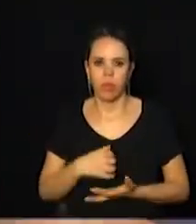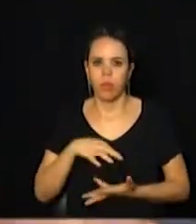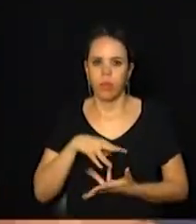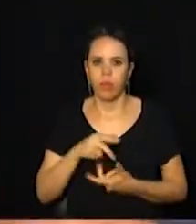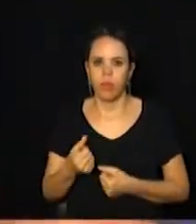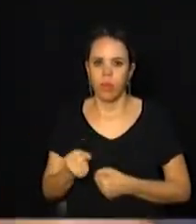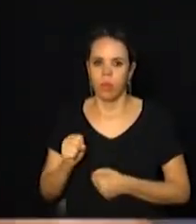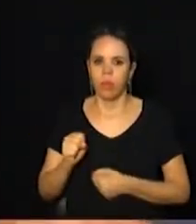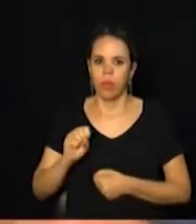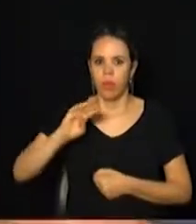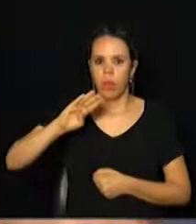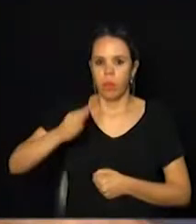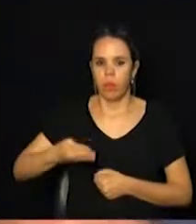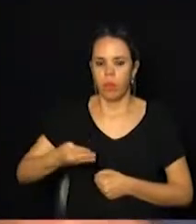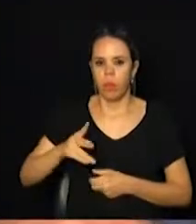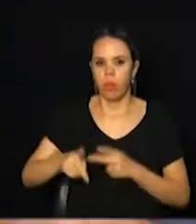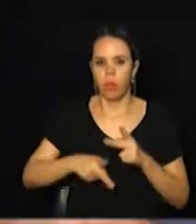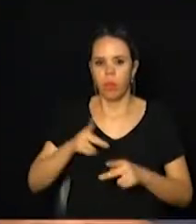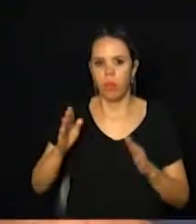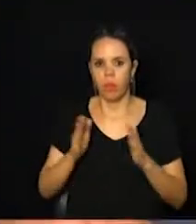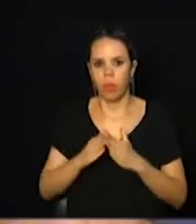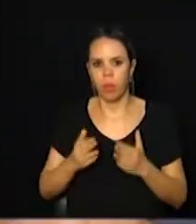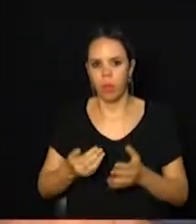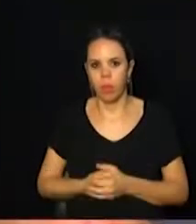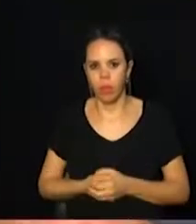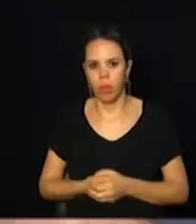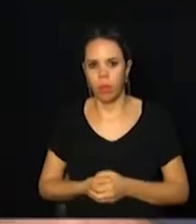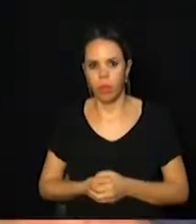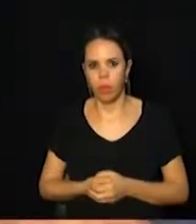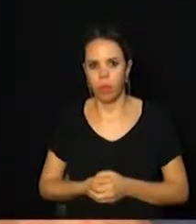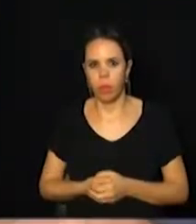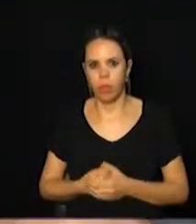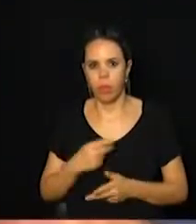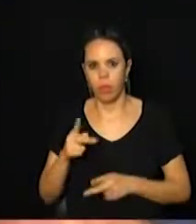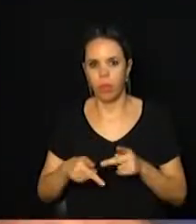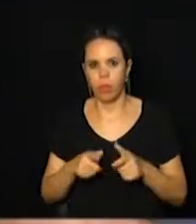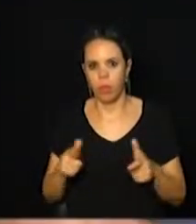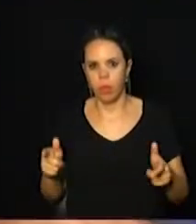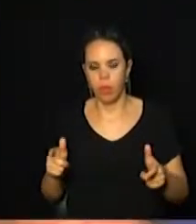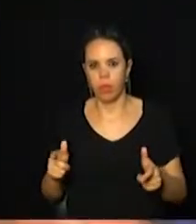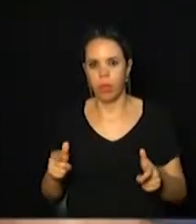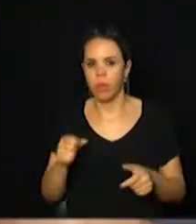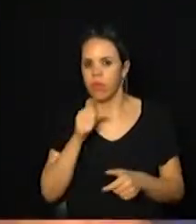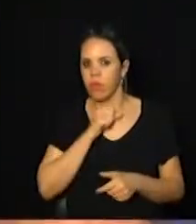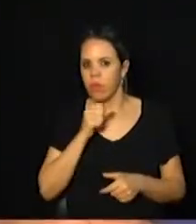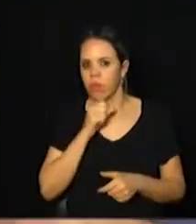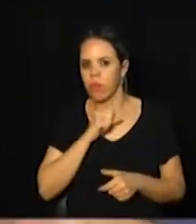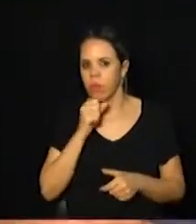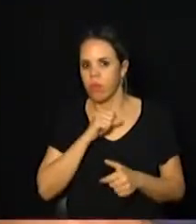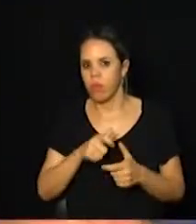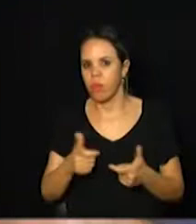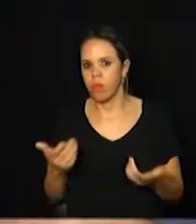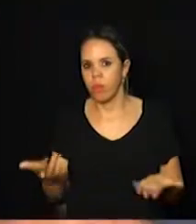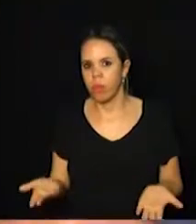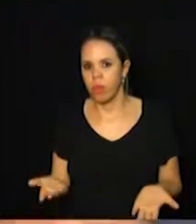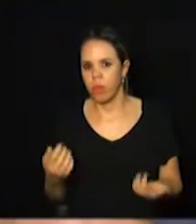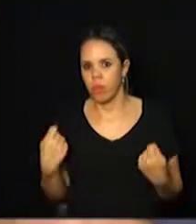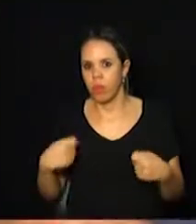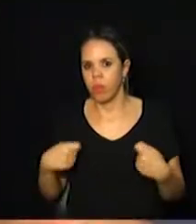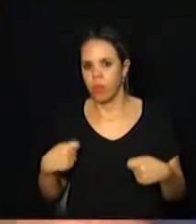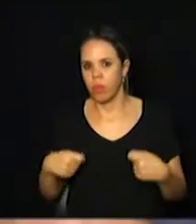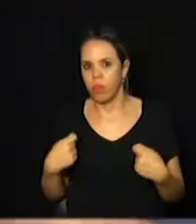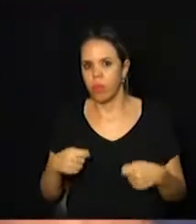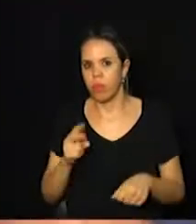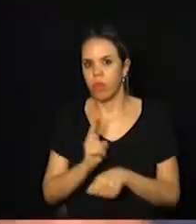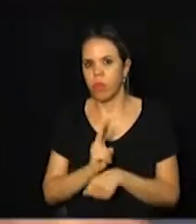mundo com oito bilhões de 500 milhões de habitantes e uma população que está envelhecendo bom e precisa